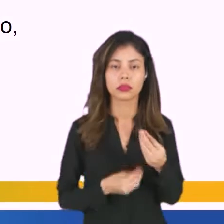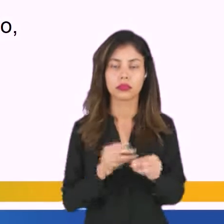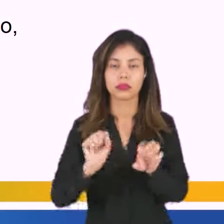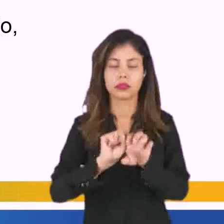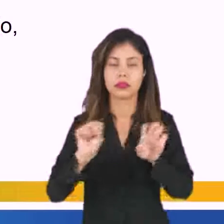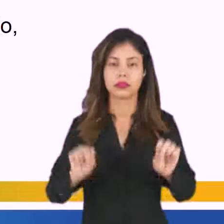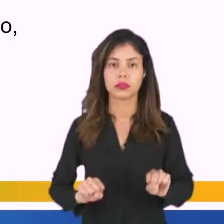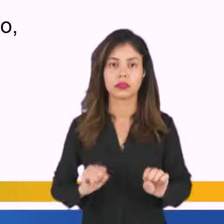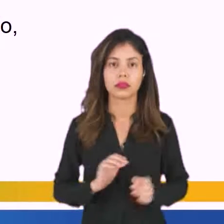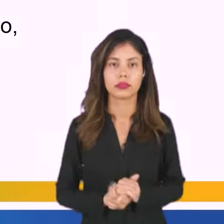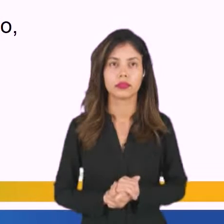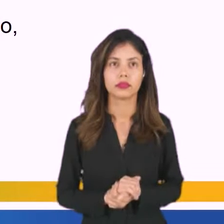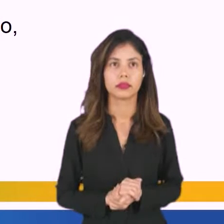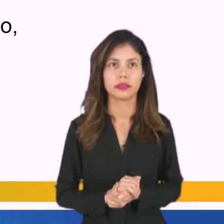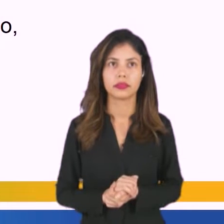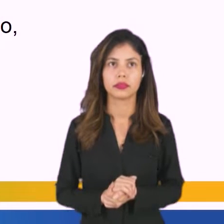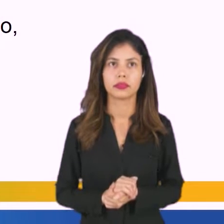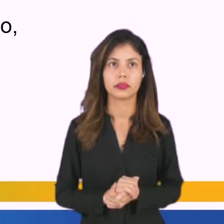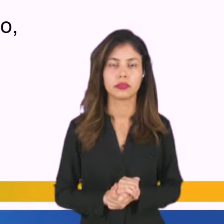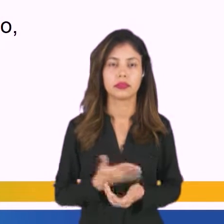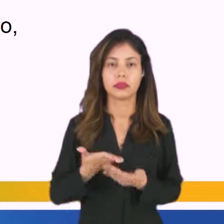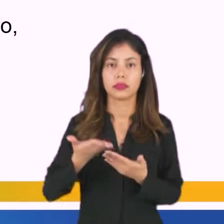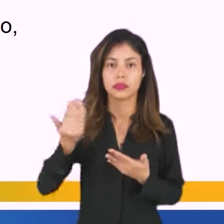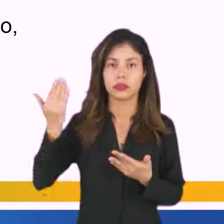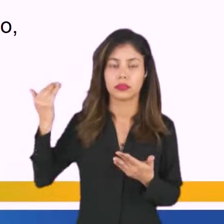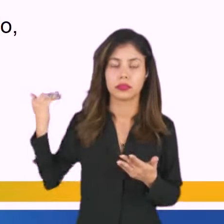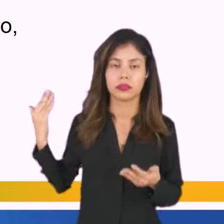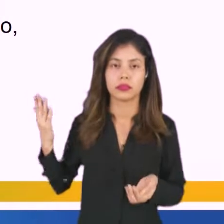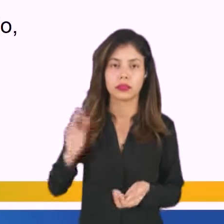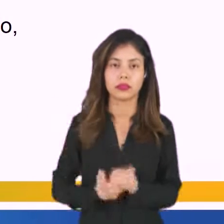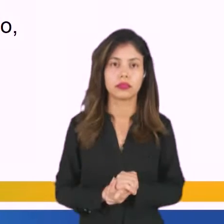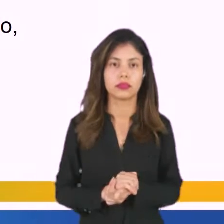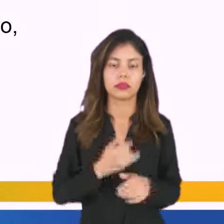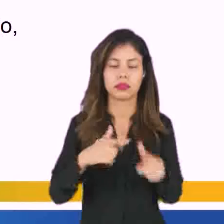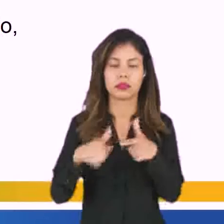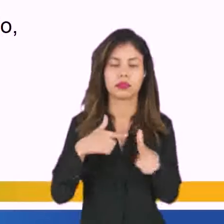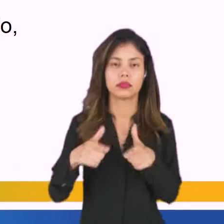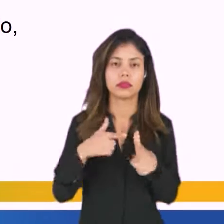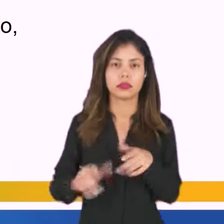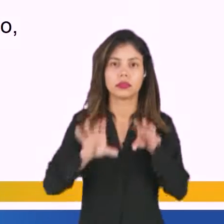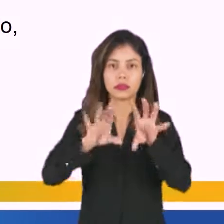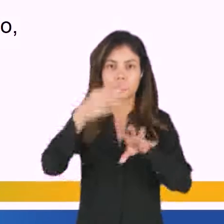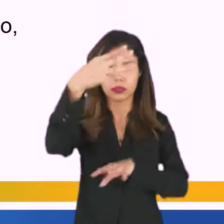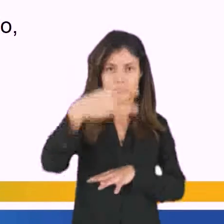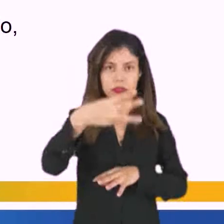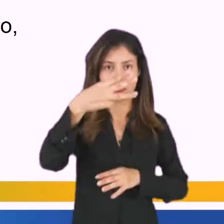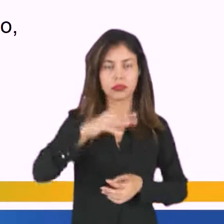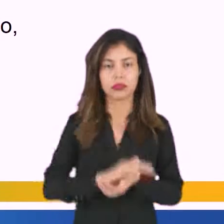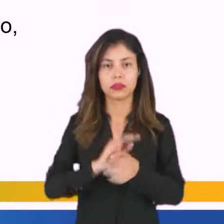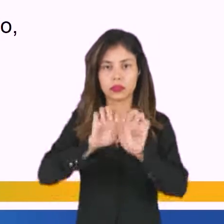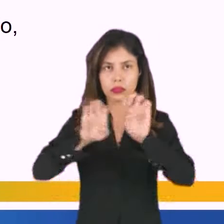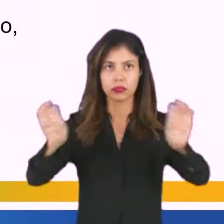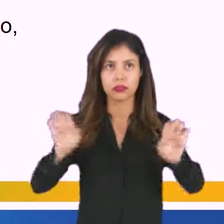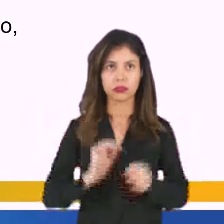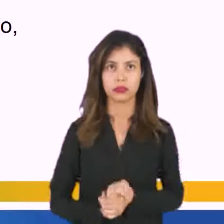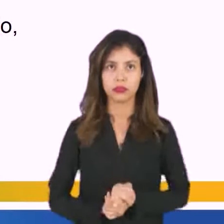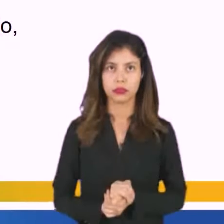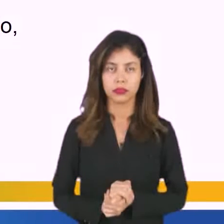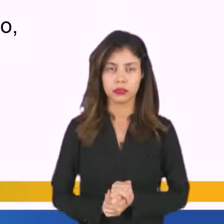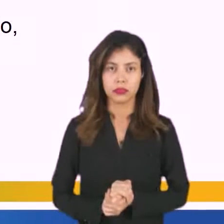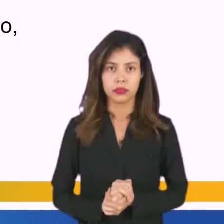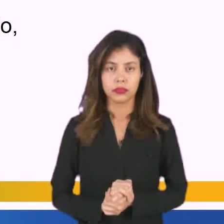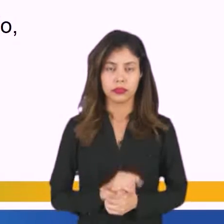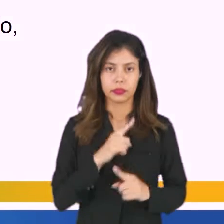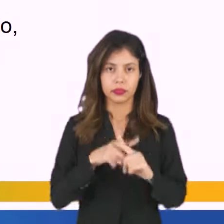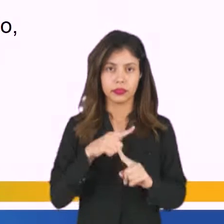ficar isso no sistema? Nós vamos pegar o sistema anterior, né, e trabalhar nessa terceira equação. E aí eu